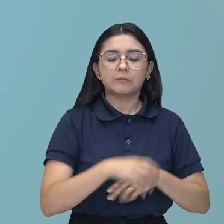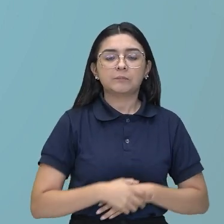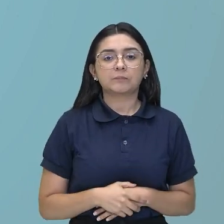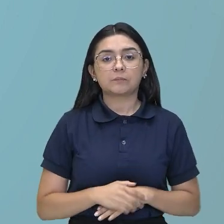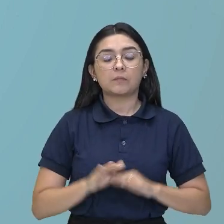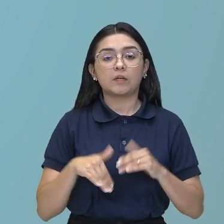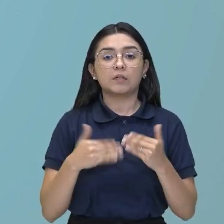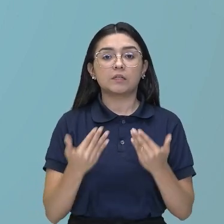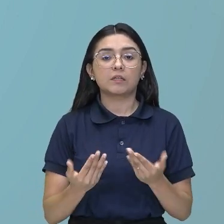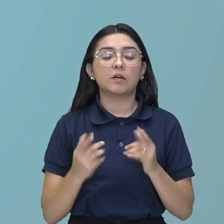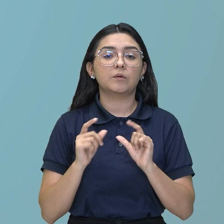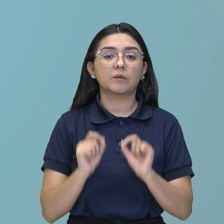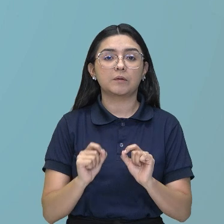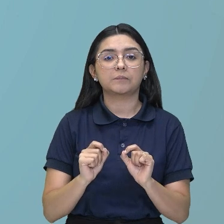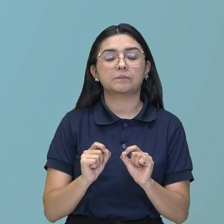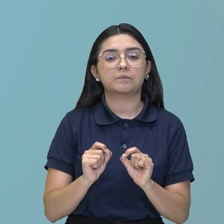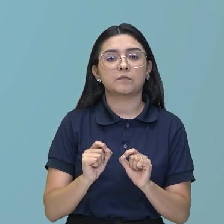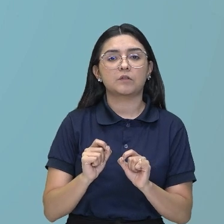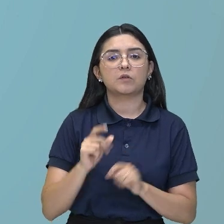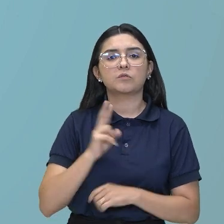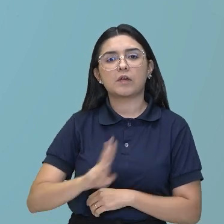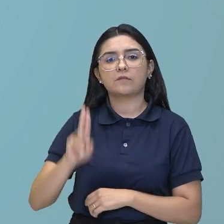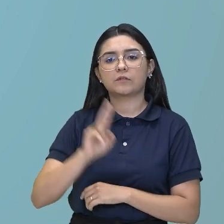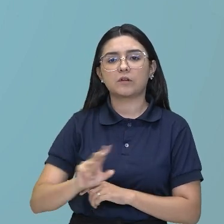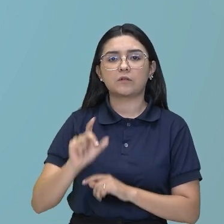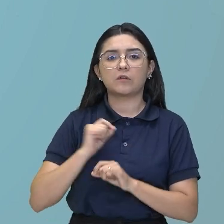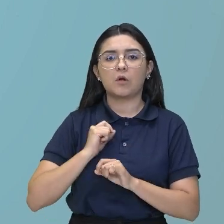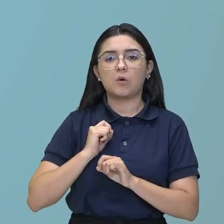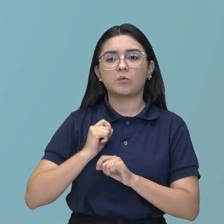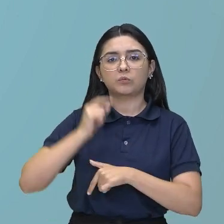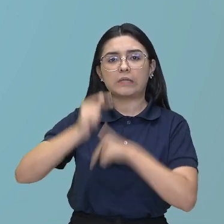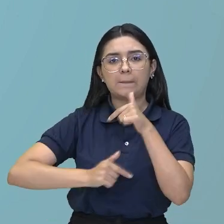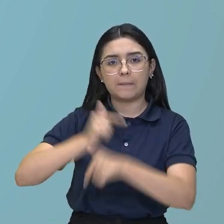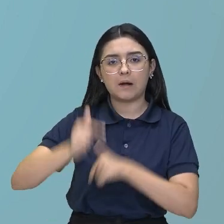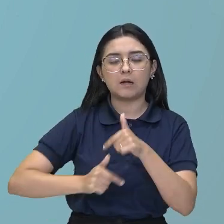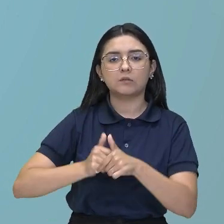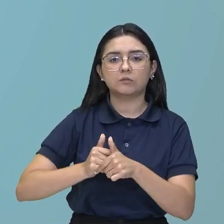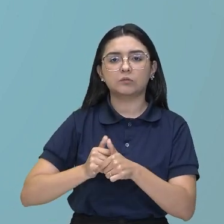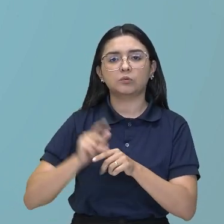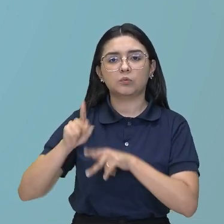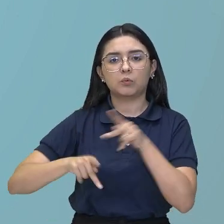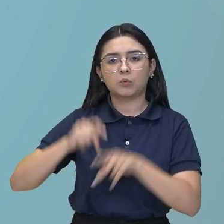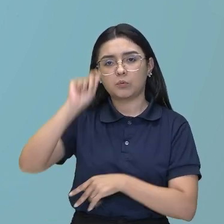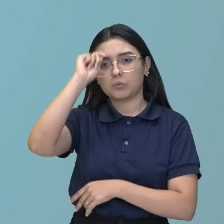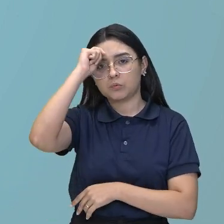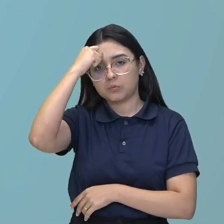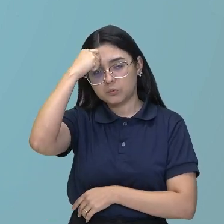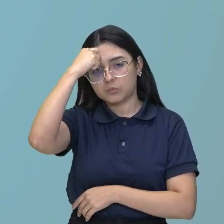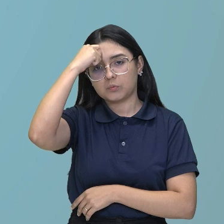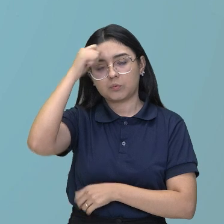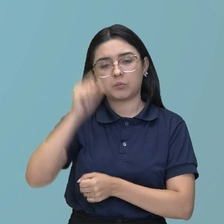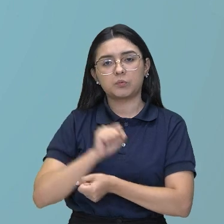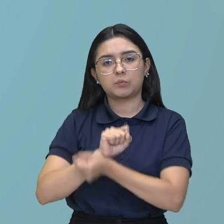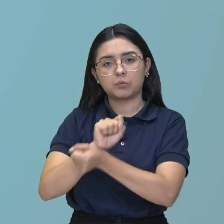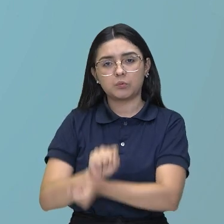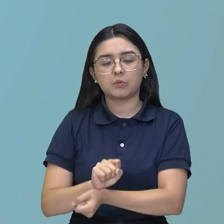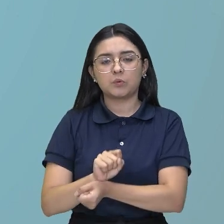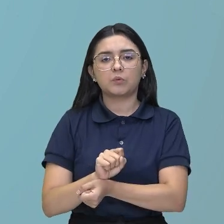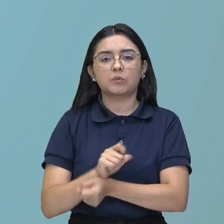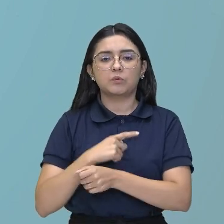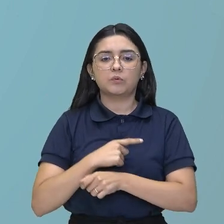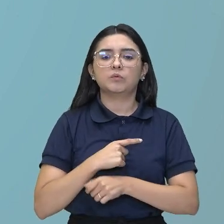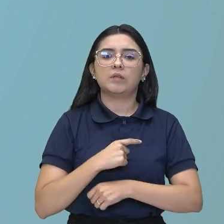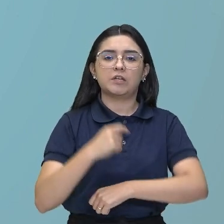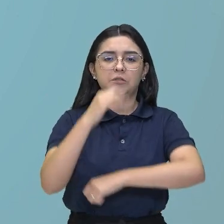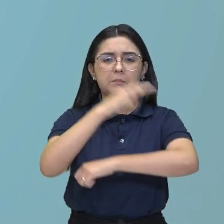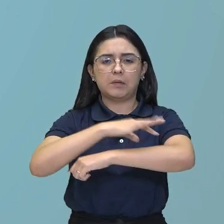Então, além de se utilizar a mão de obra do negro escravizado nas plantações,